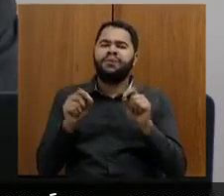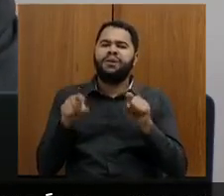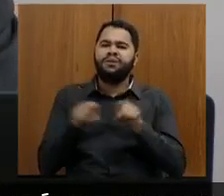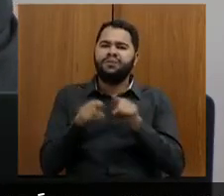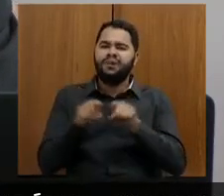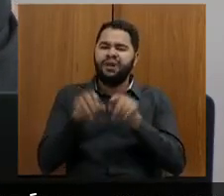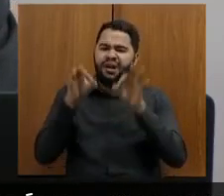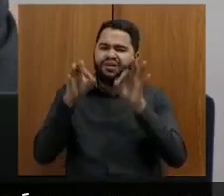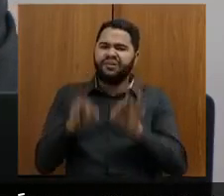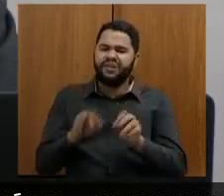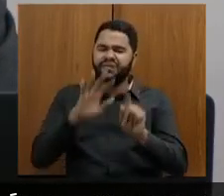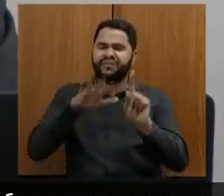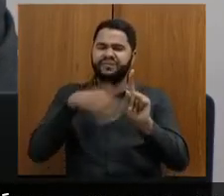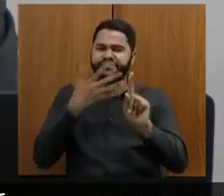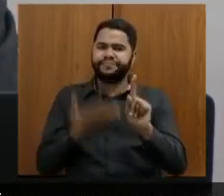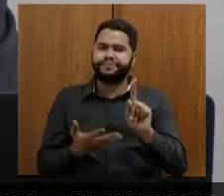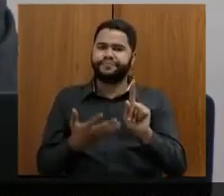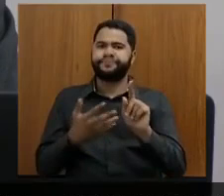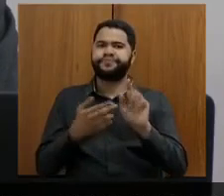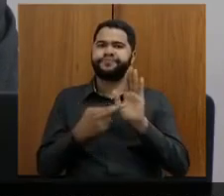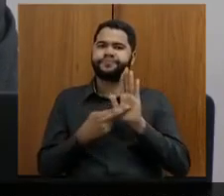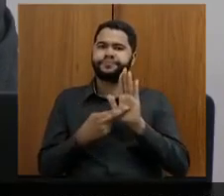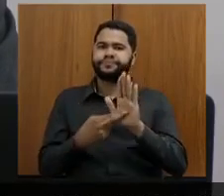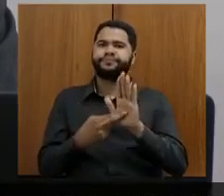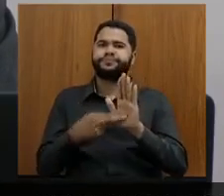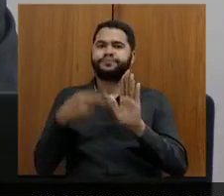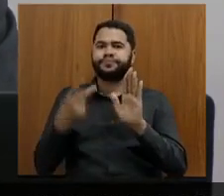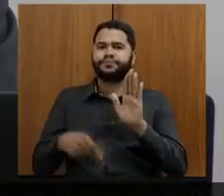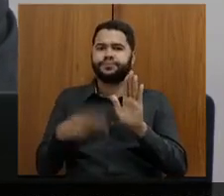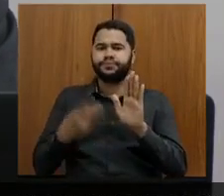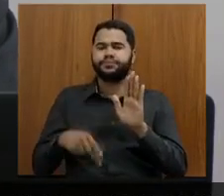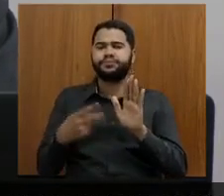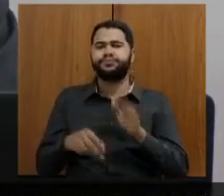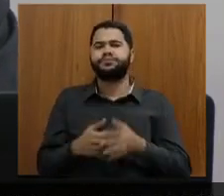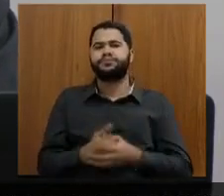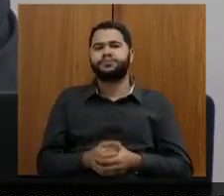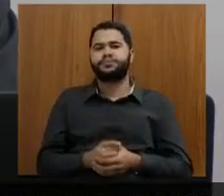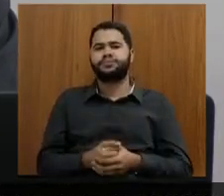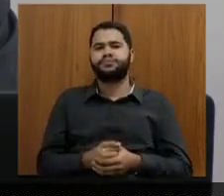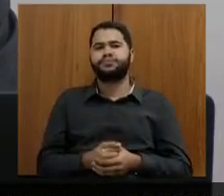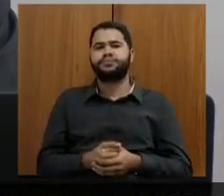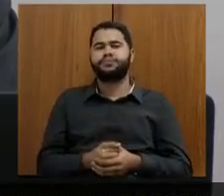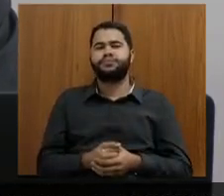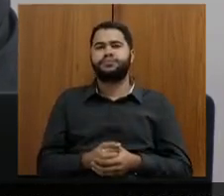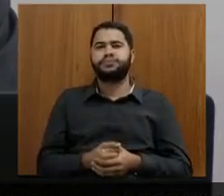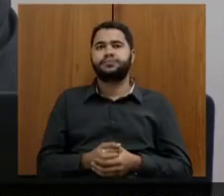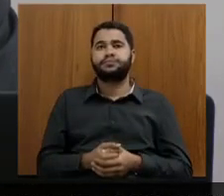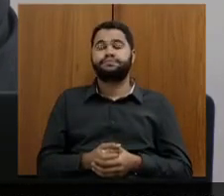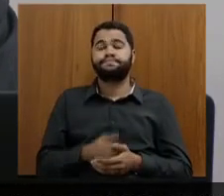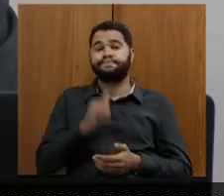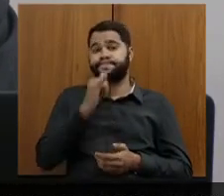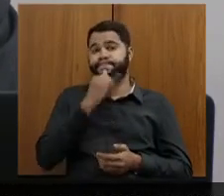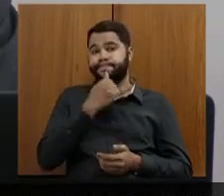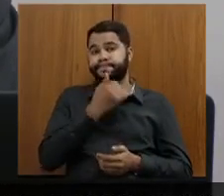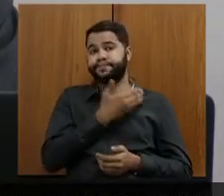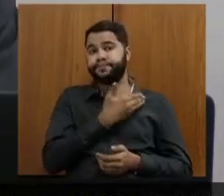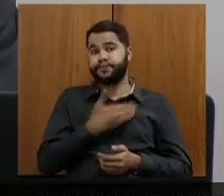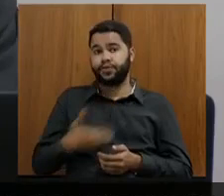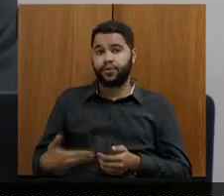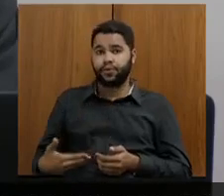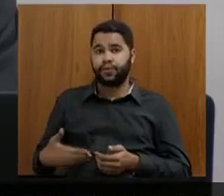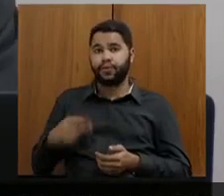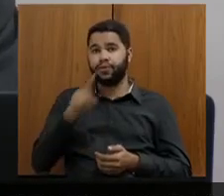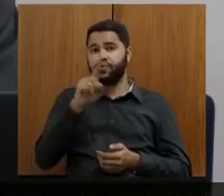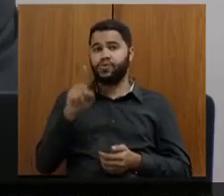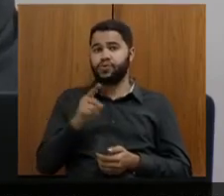dicas de muito elogio encontro representando a instituição das instituições uma pena que o governador Romeu Zema